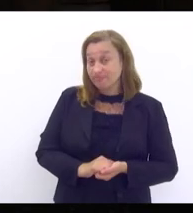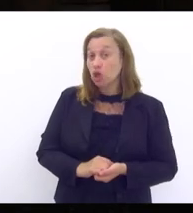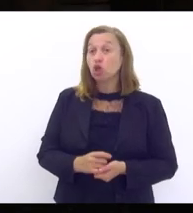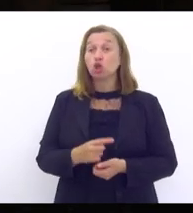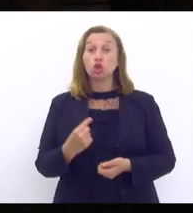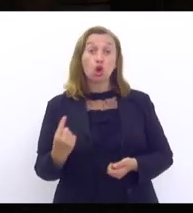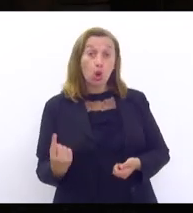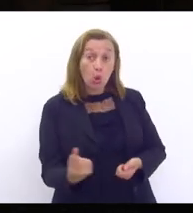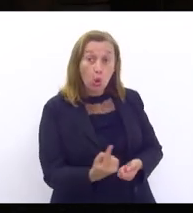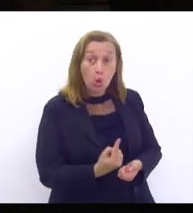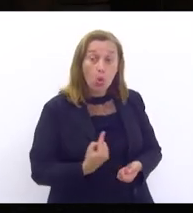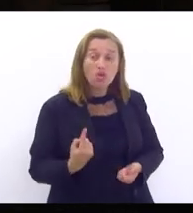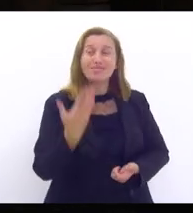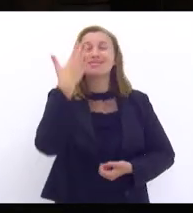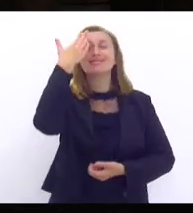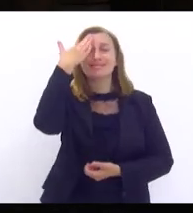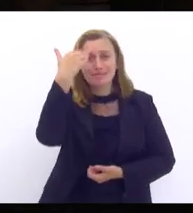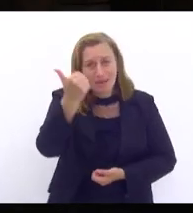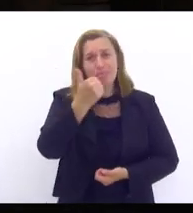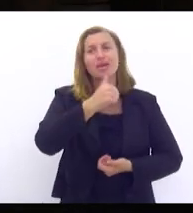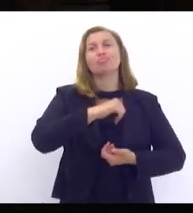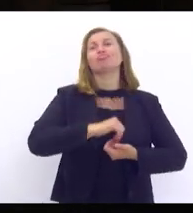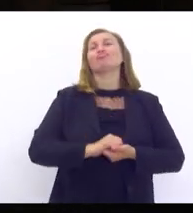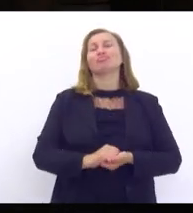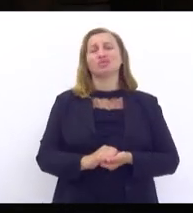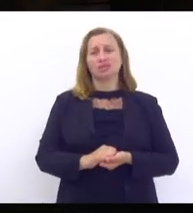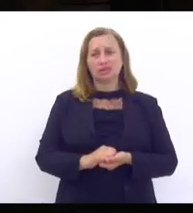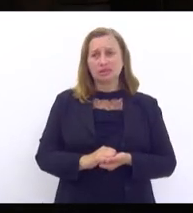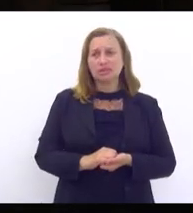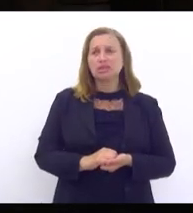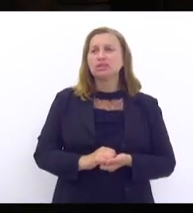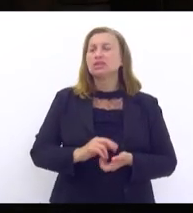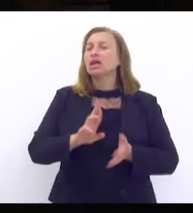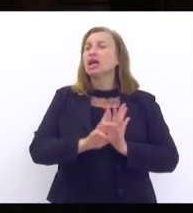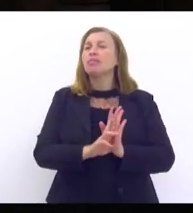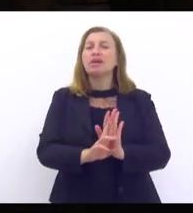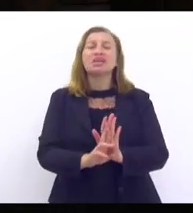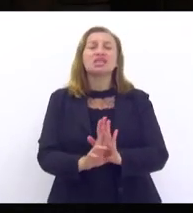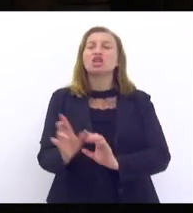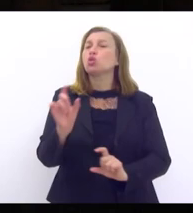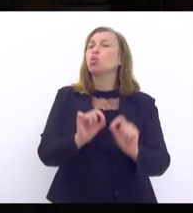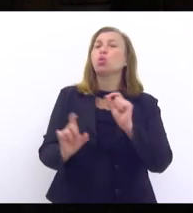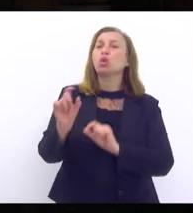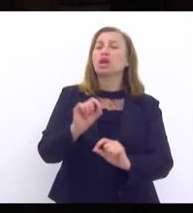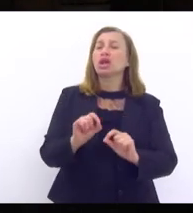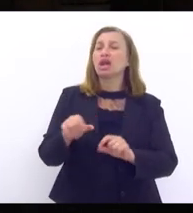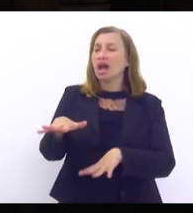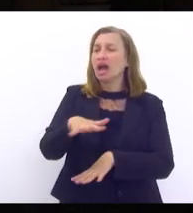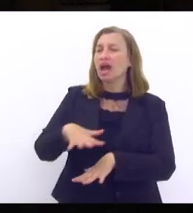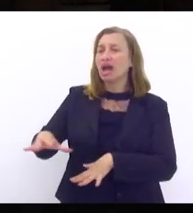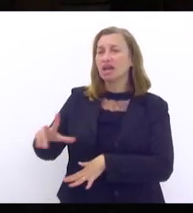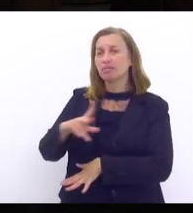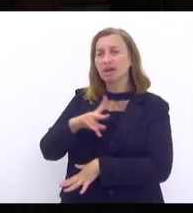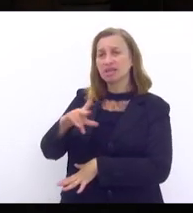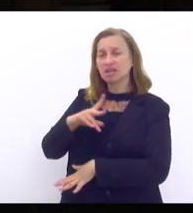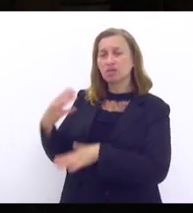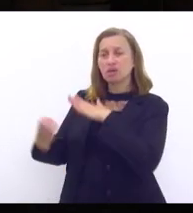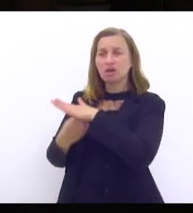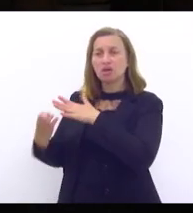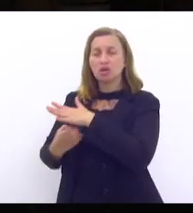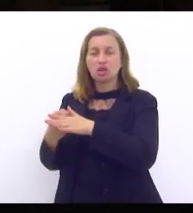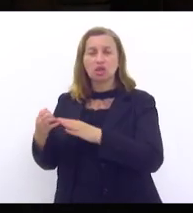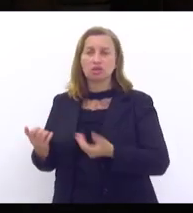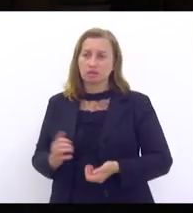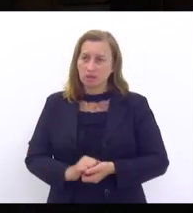Nós sabemos o que representa o setor privado e o